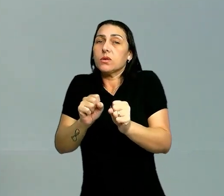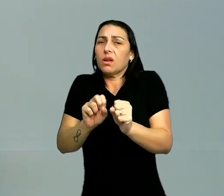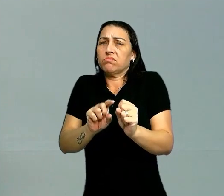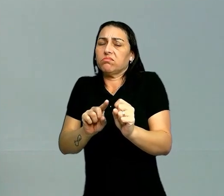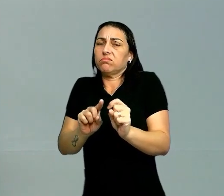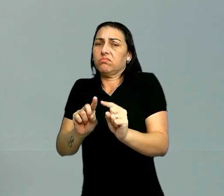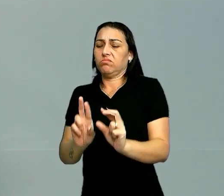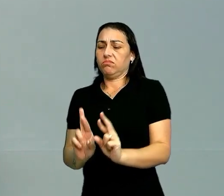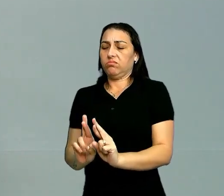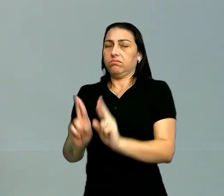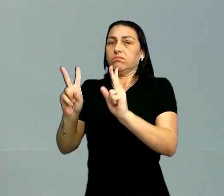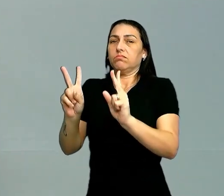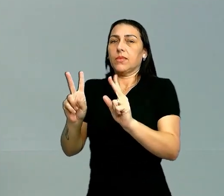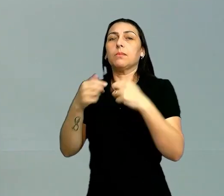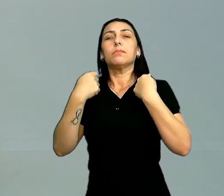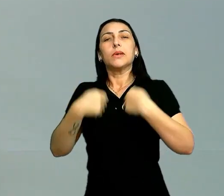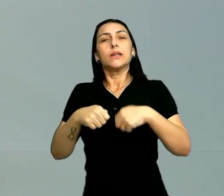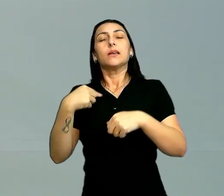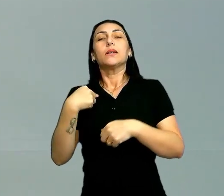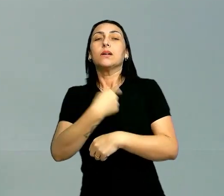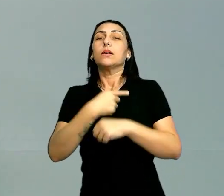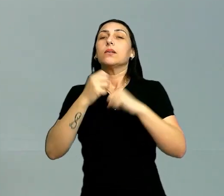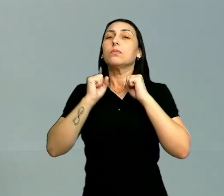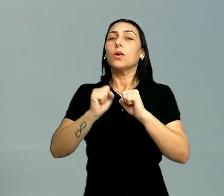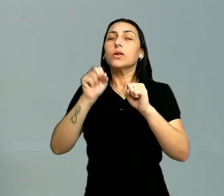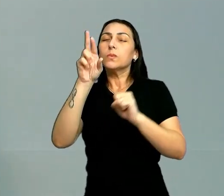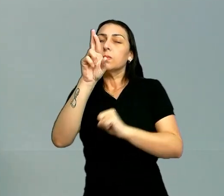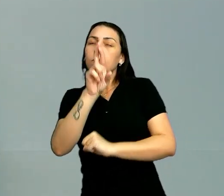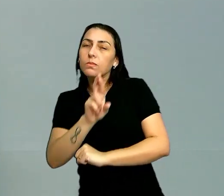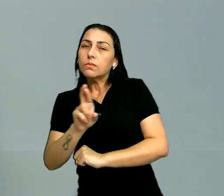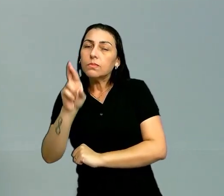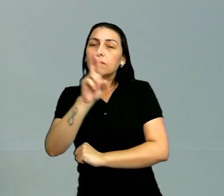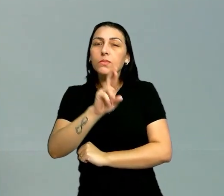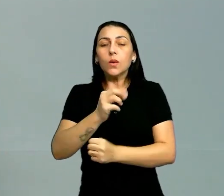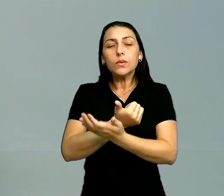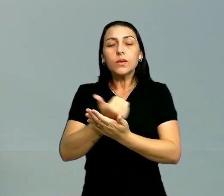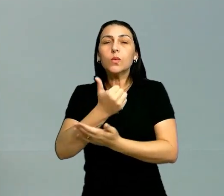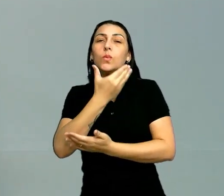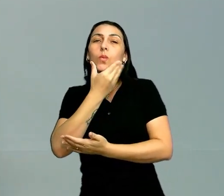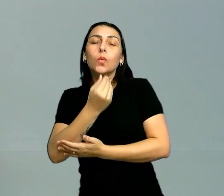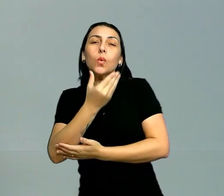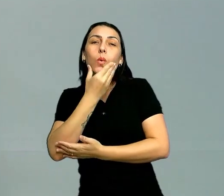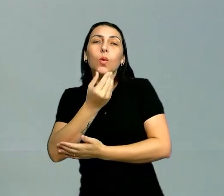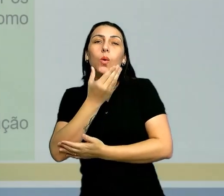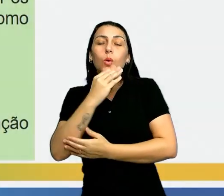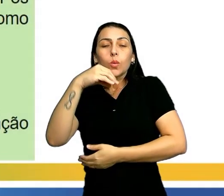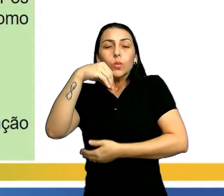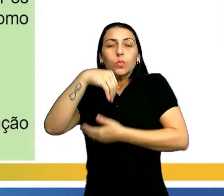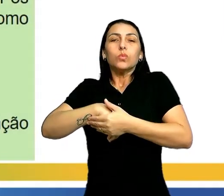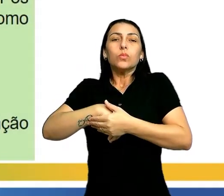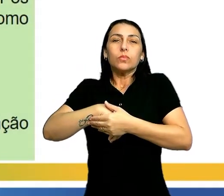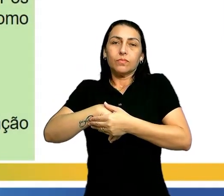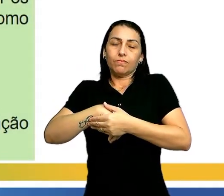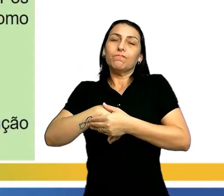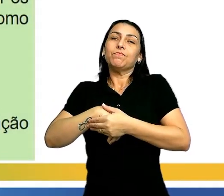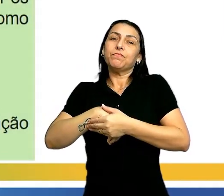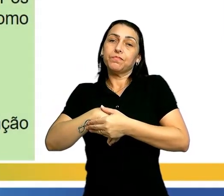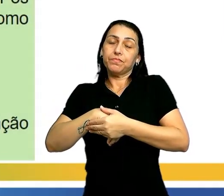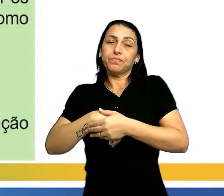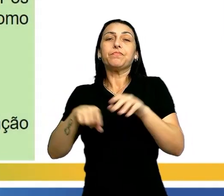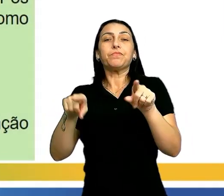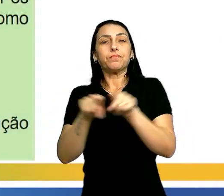indiferente. Então, é preciso que a gente possa observar a ação do homem na sua integralidade. Agora, uma